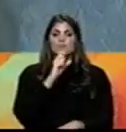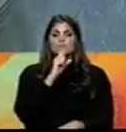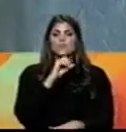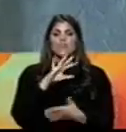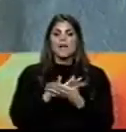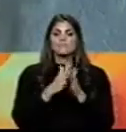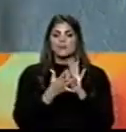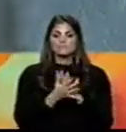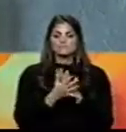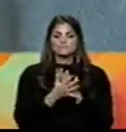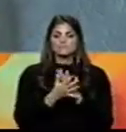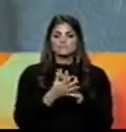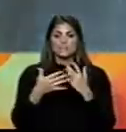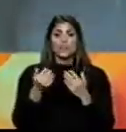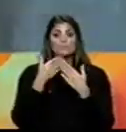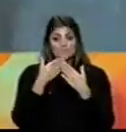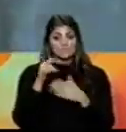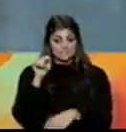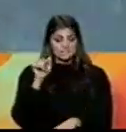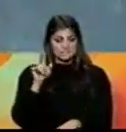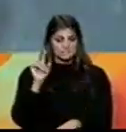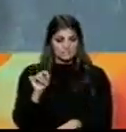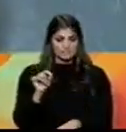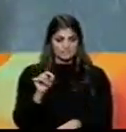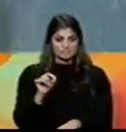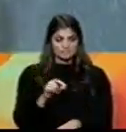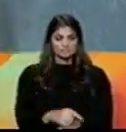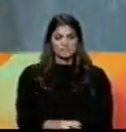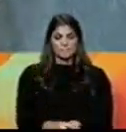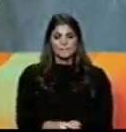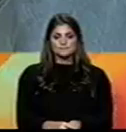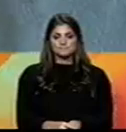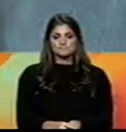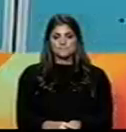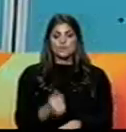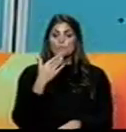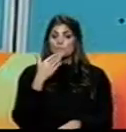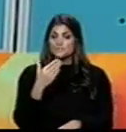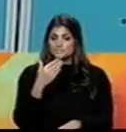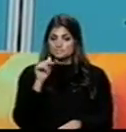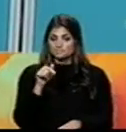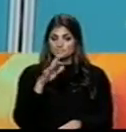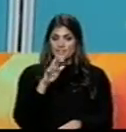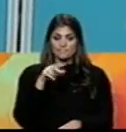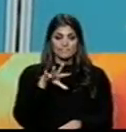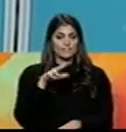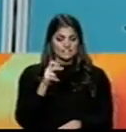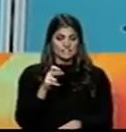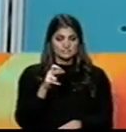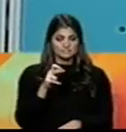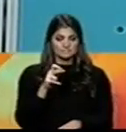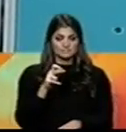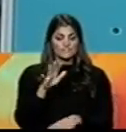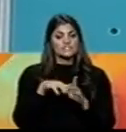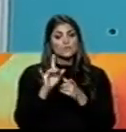se quisermos. Eu agora, o que te vou pedir... Diz-me. Não está aí, está aqui, desculpa. O que te vou pedir... Era esta farinha. O que vamos fazer? Vamos colocar